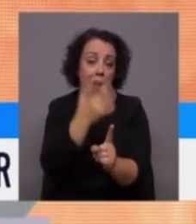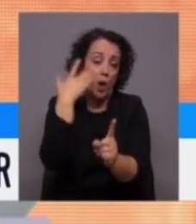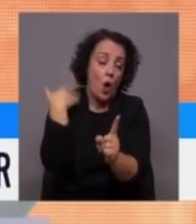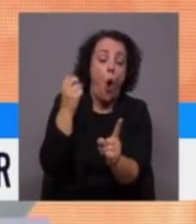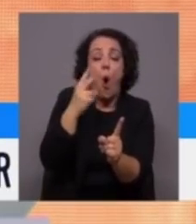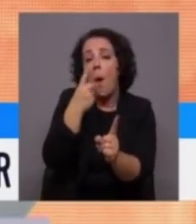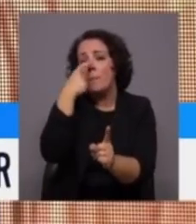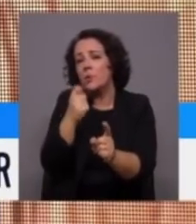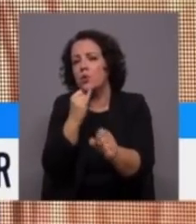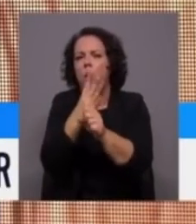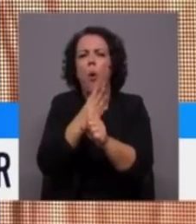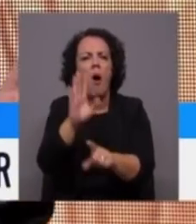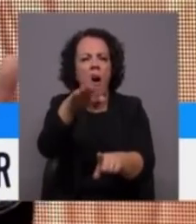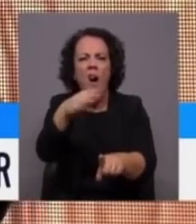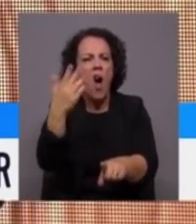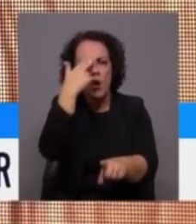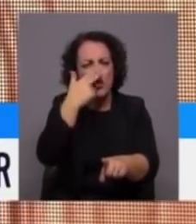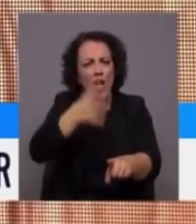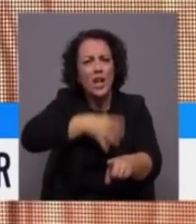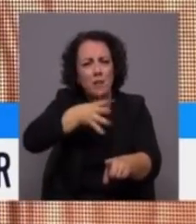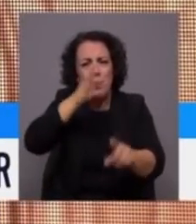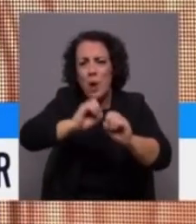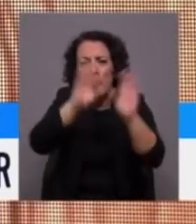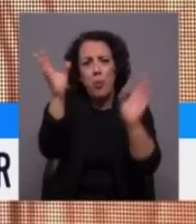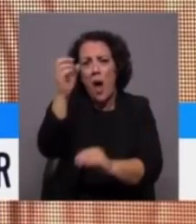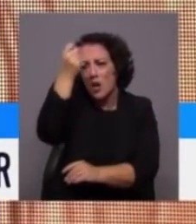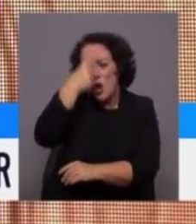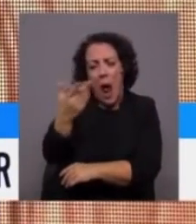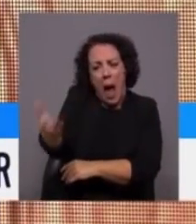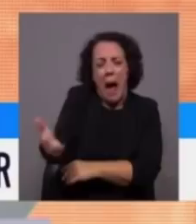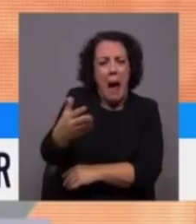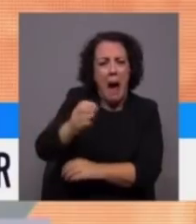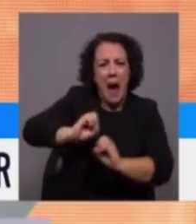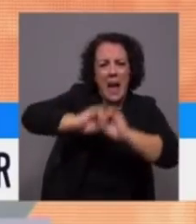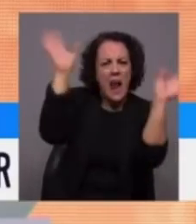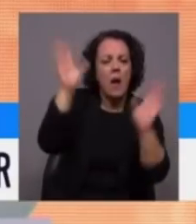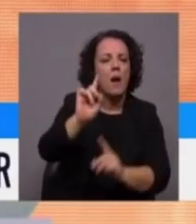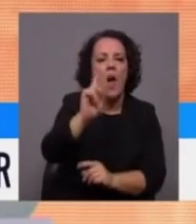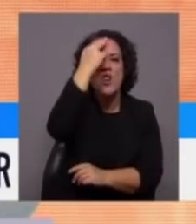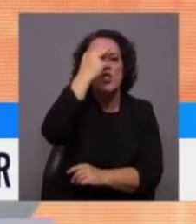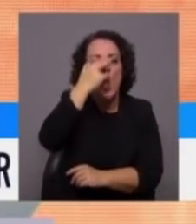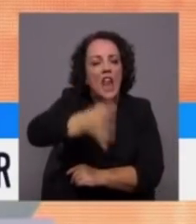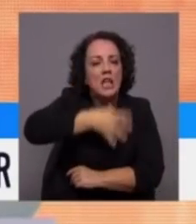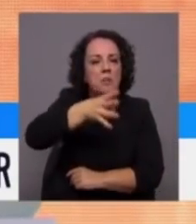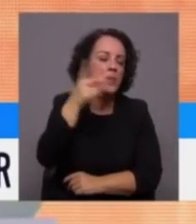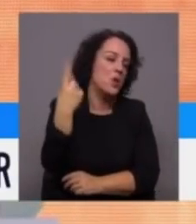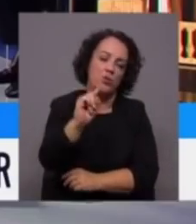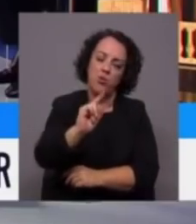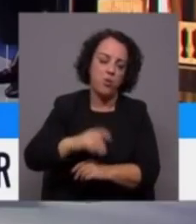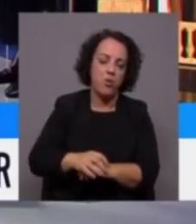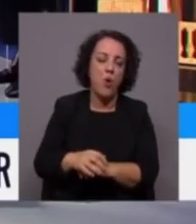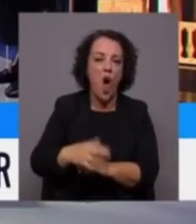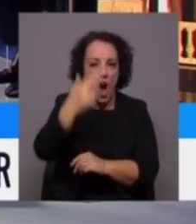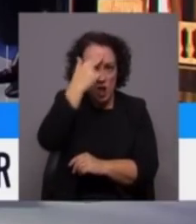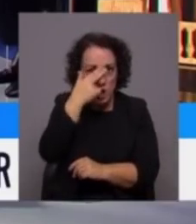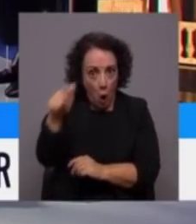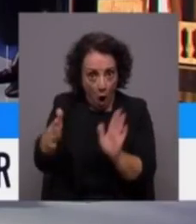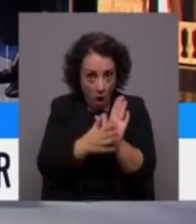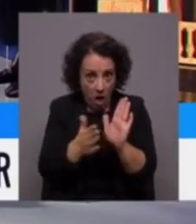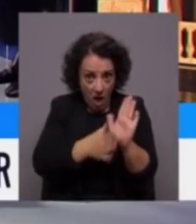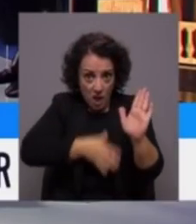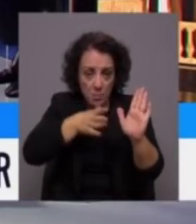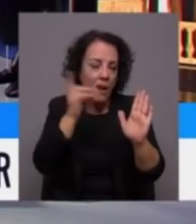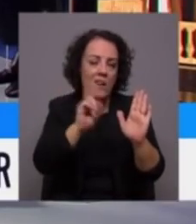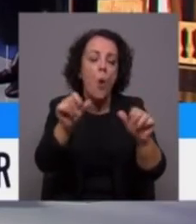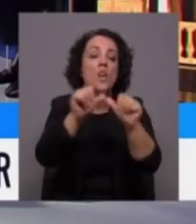o partido socialista é porque a história explica é muito legal estavam ser duas histórias Porém é sempre não é a história não explica agora quais são a história que explica é